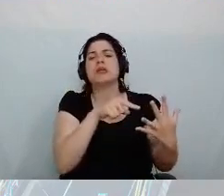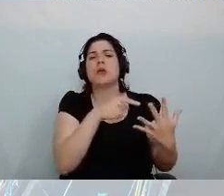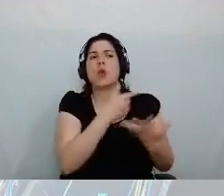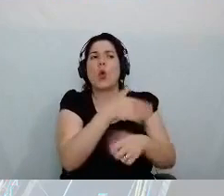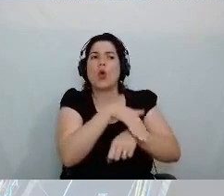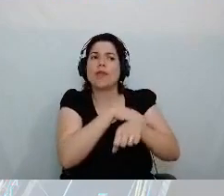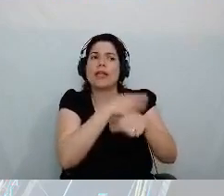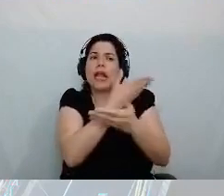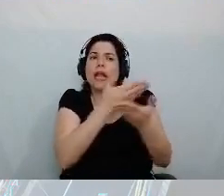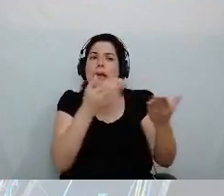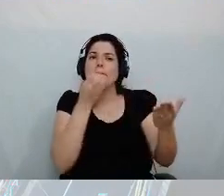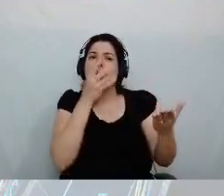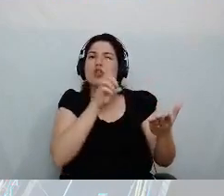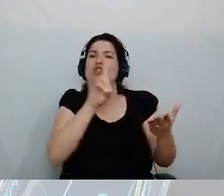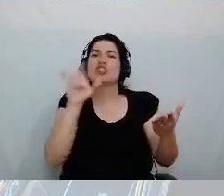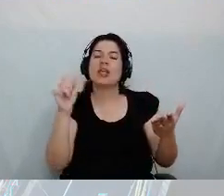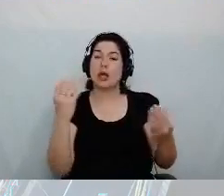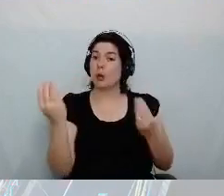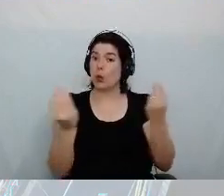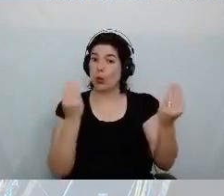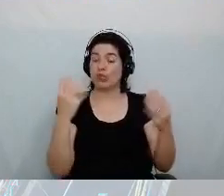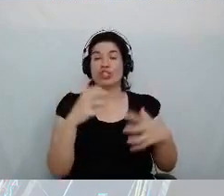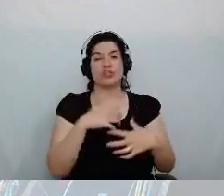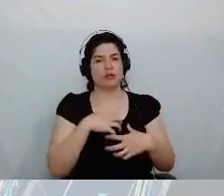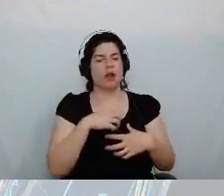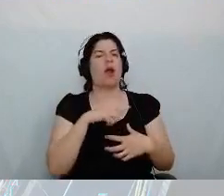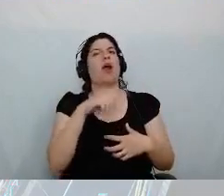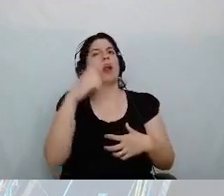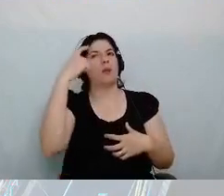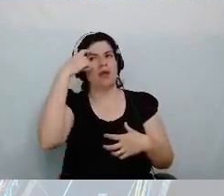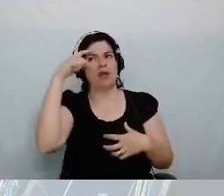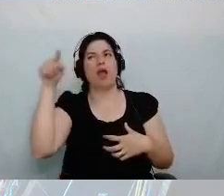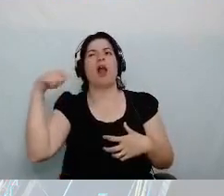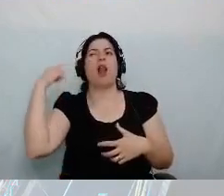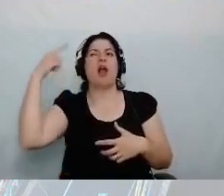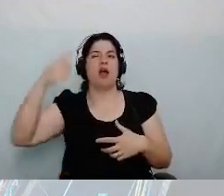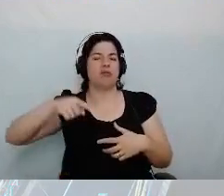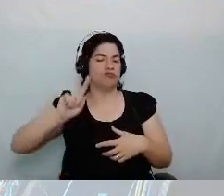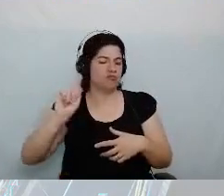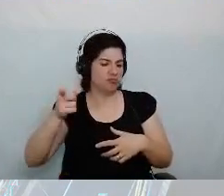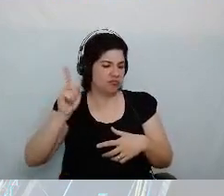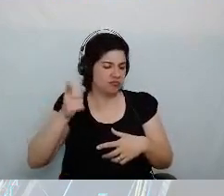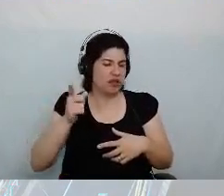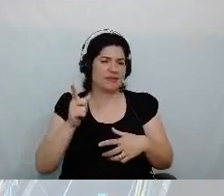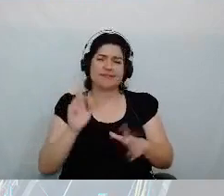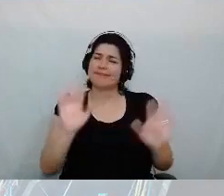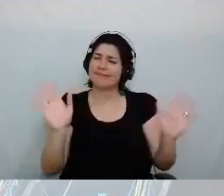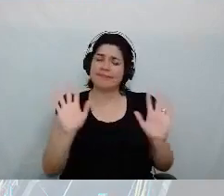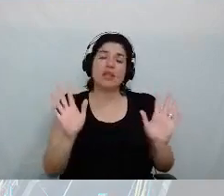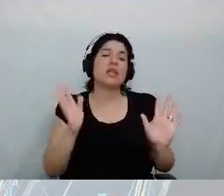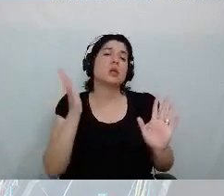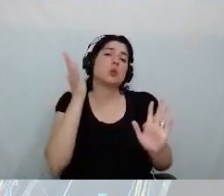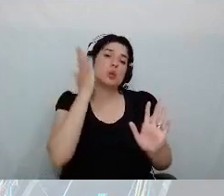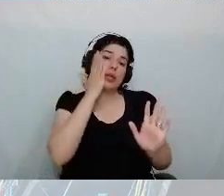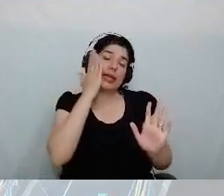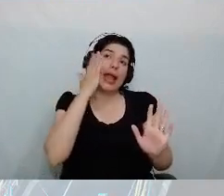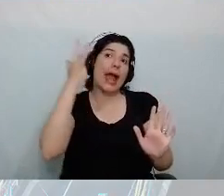liderado? Vocês devem estar pensando, esse cara é um maluco. Mas eu tenho certeza que